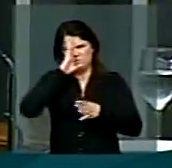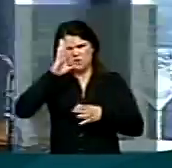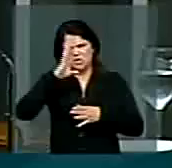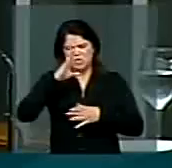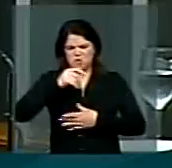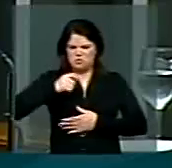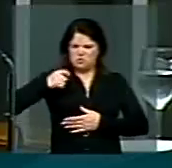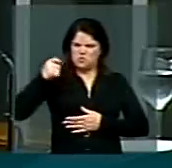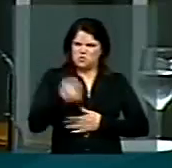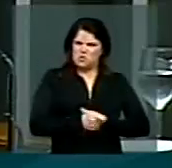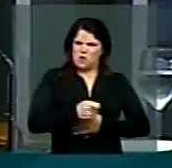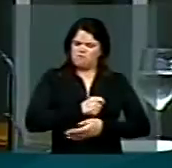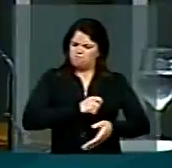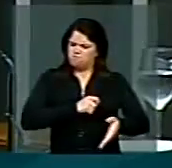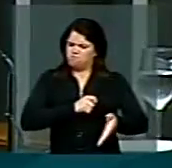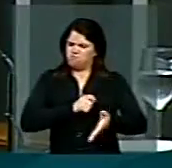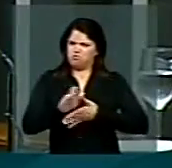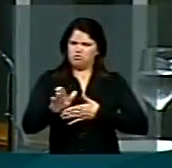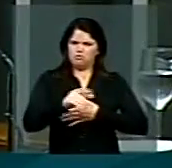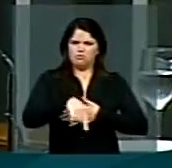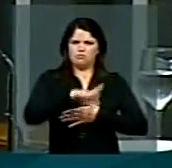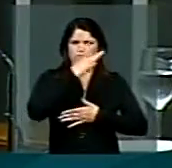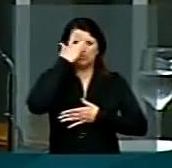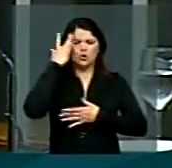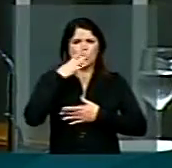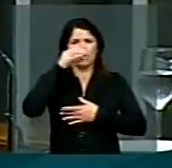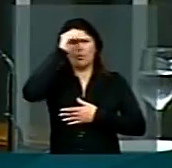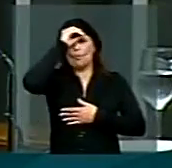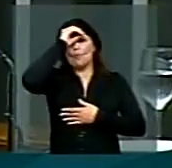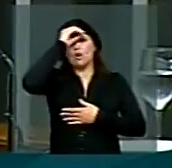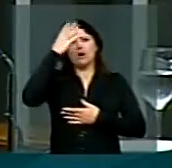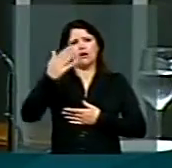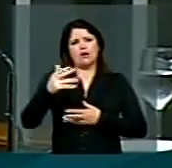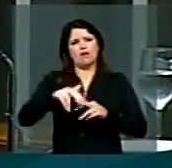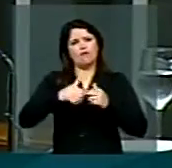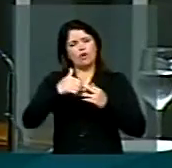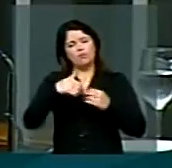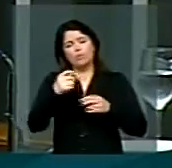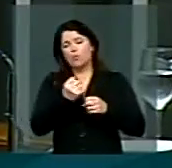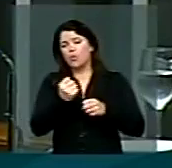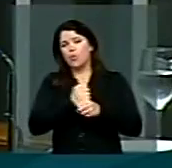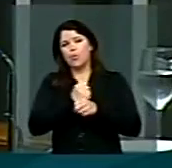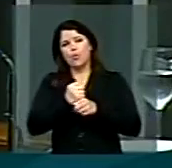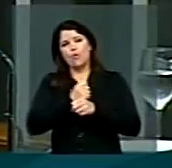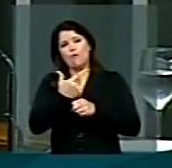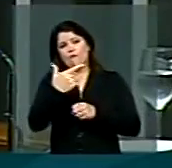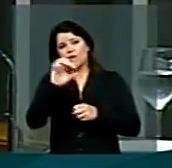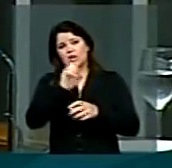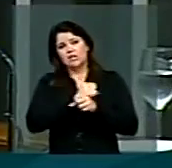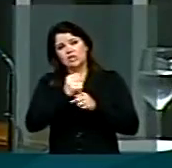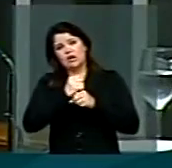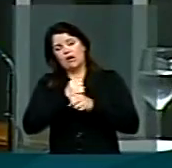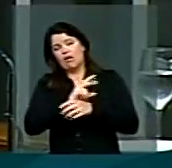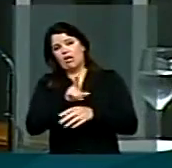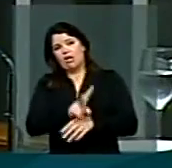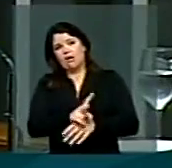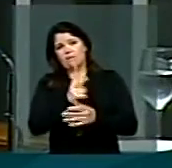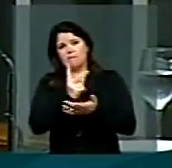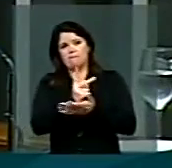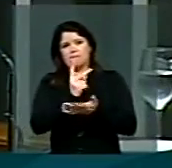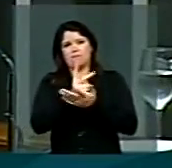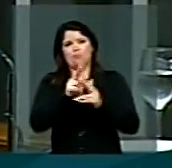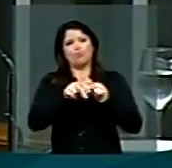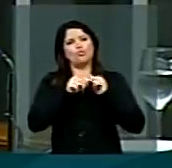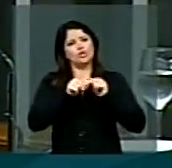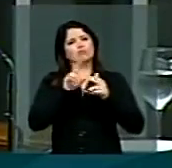força que perdurou por longos e penosos 20 anos no país. Esta é